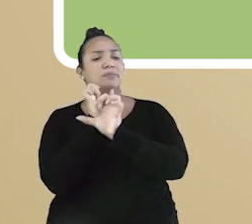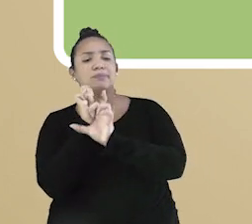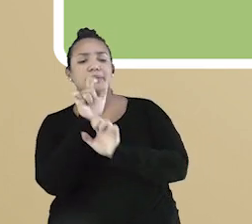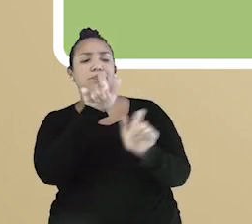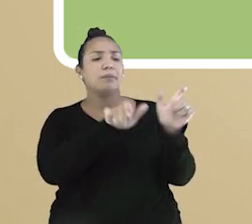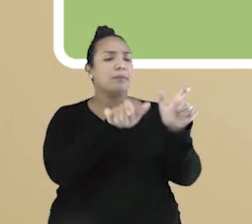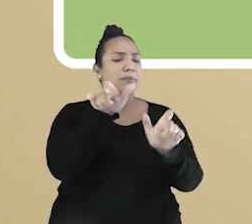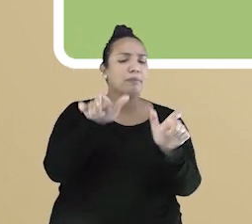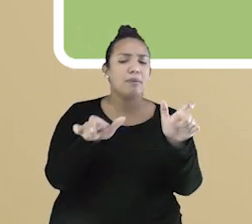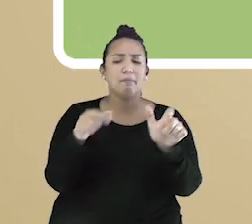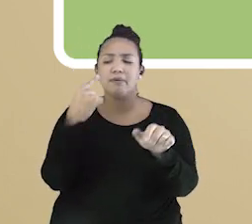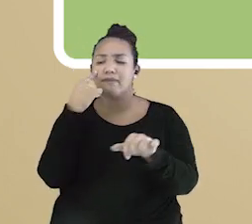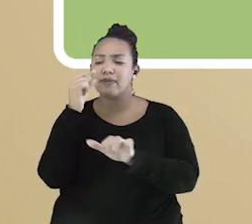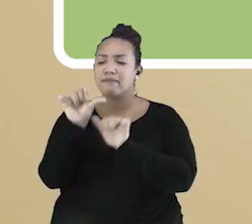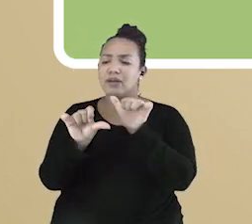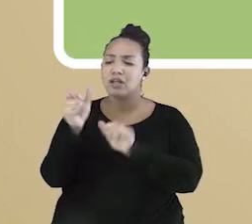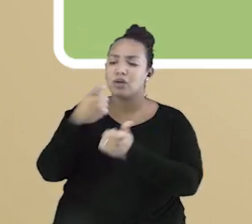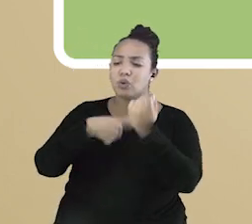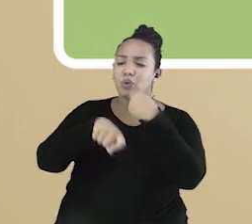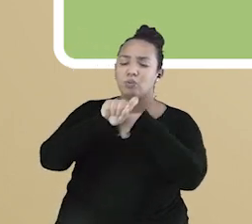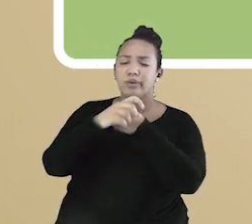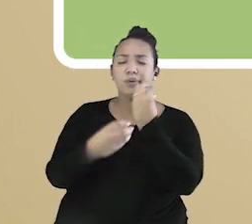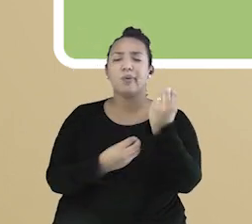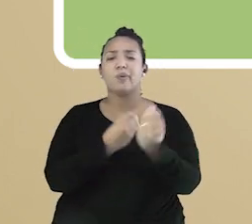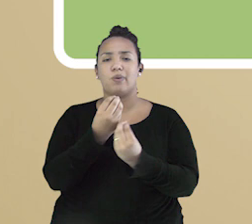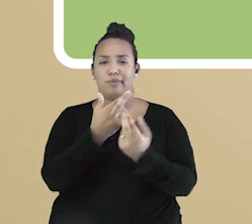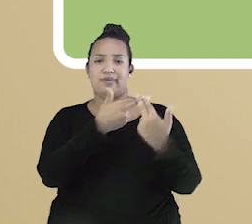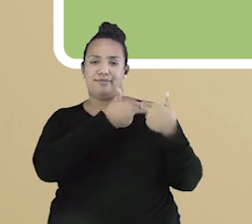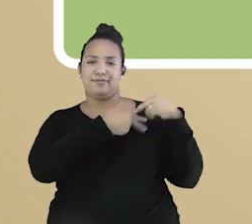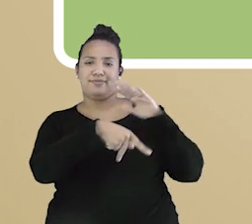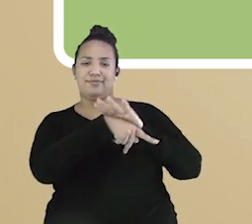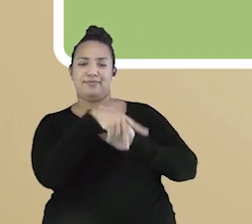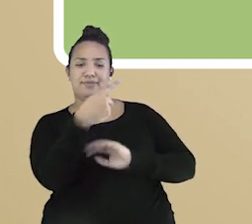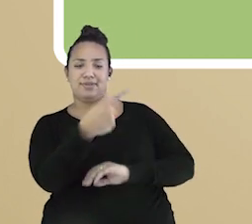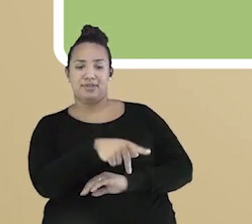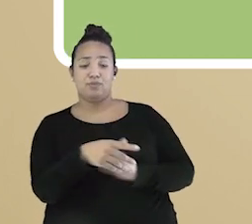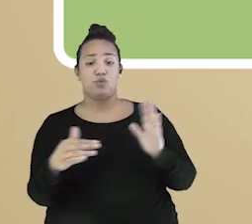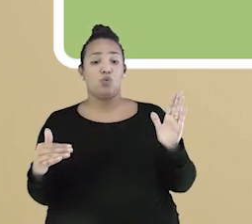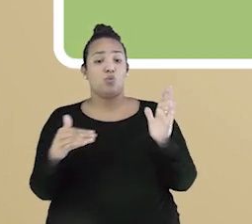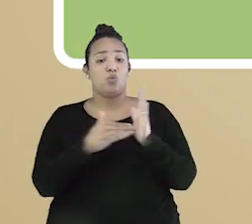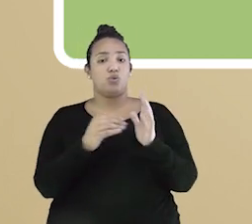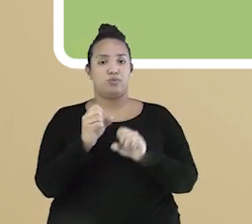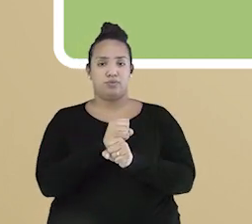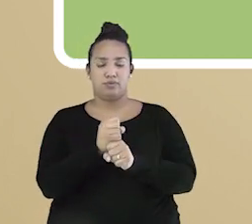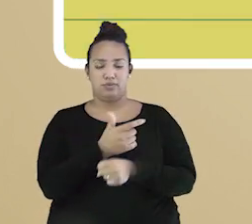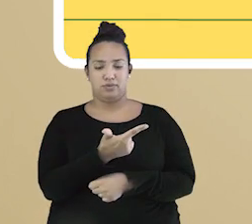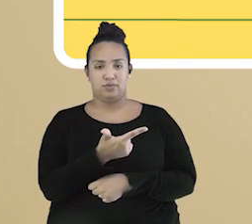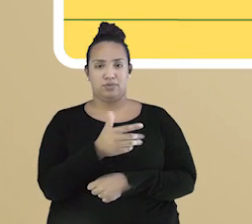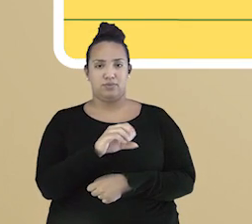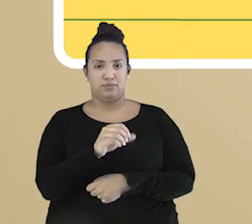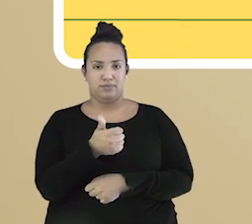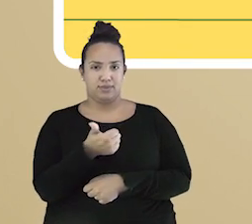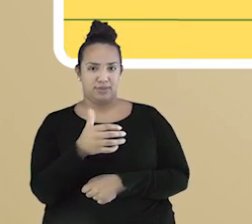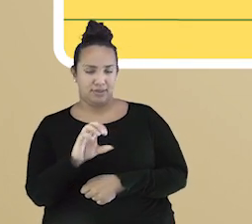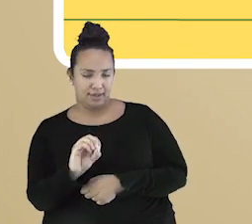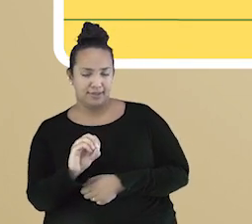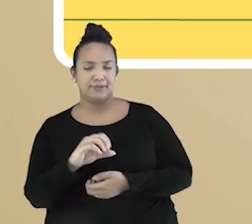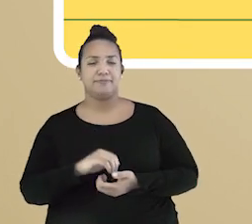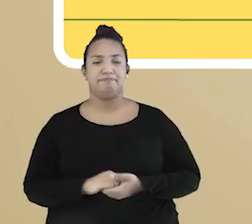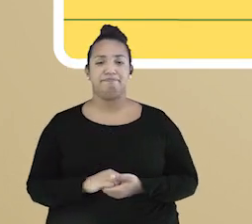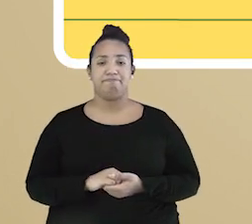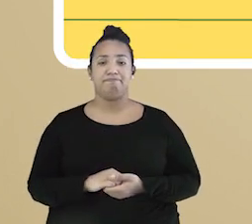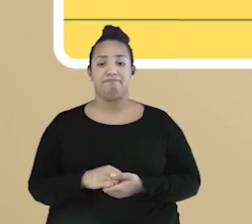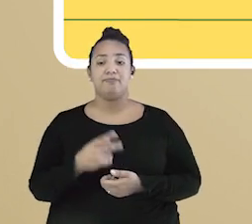analisar a situação econômica das cidades brasileiras. O último censo realizado foi em 2010. E segundo o IBGE,